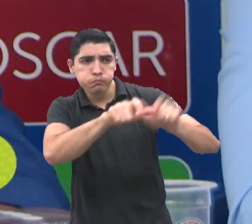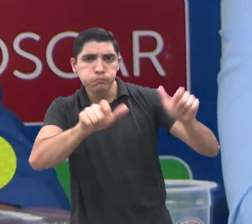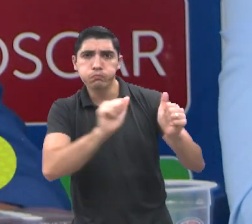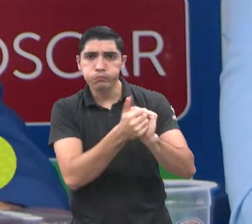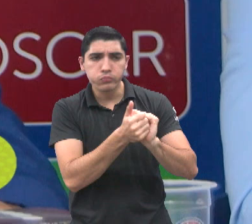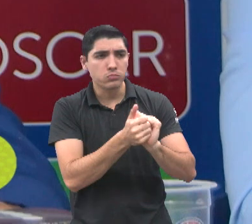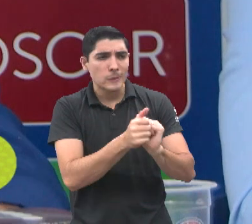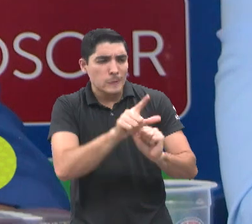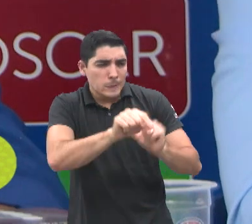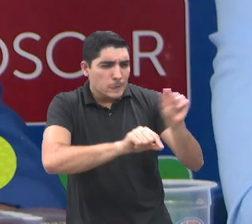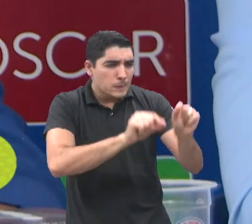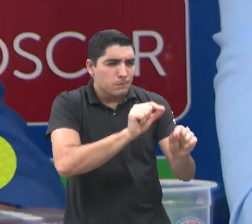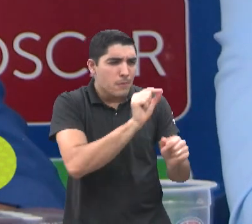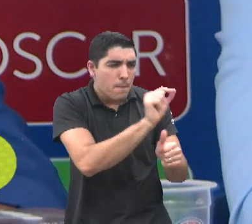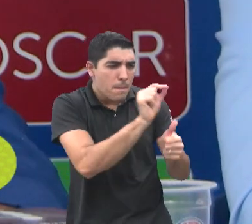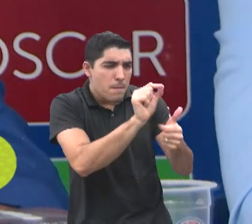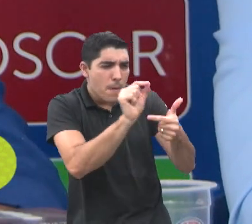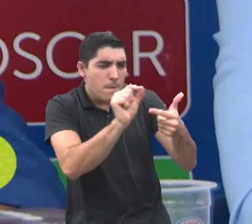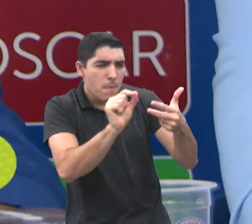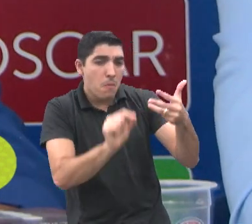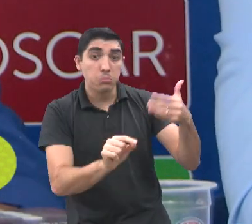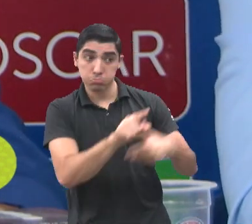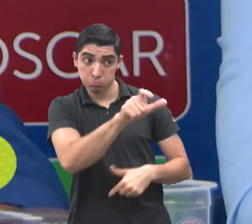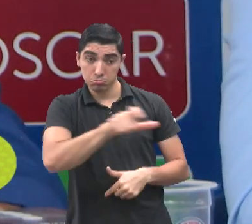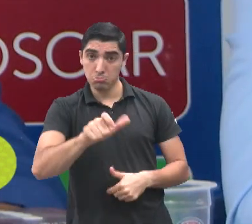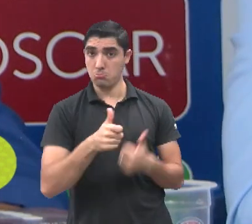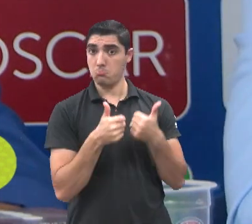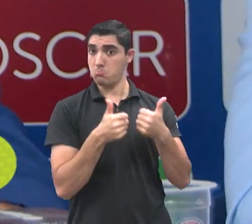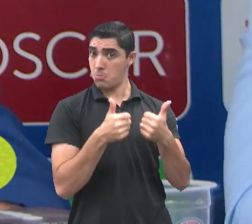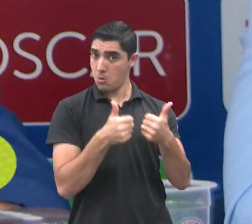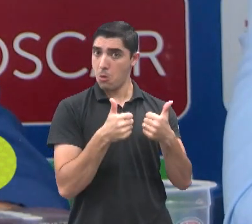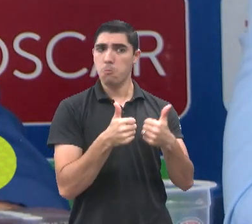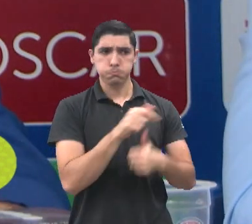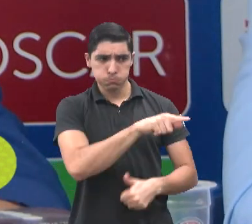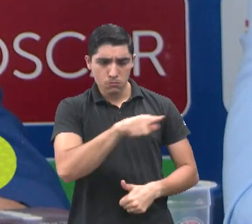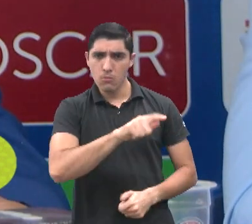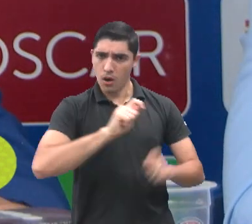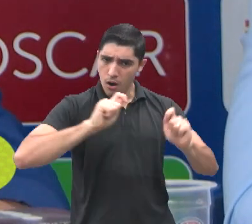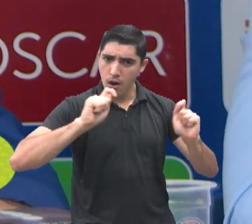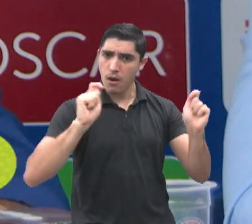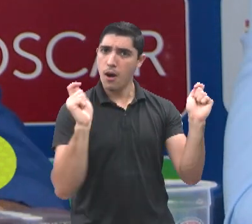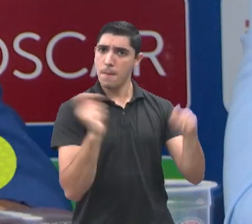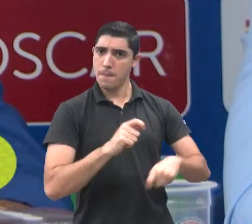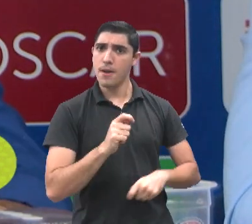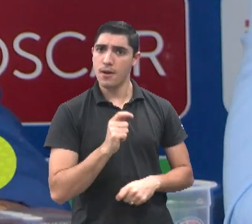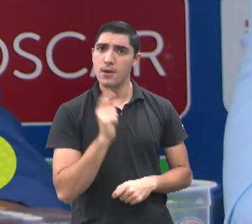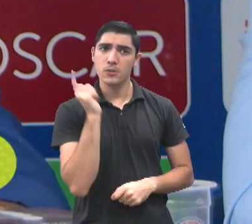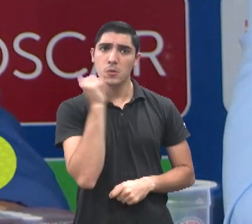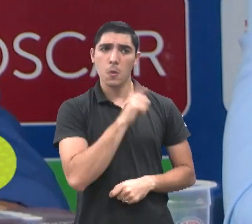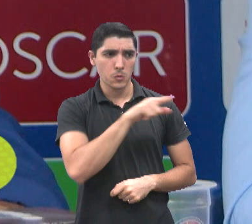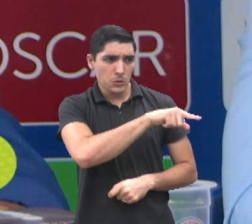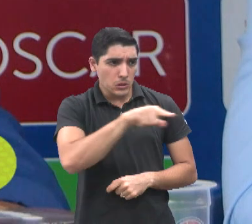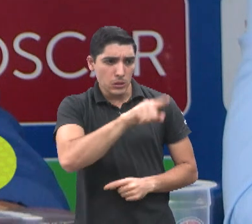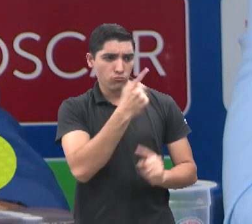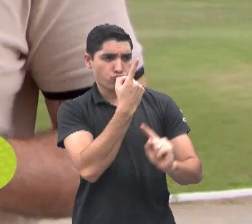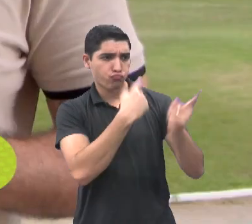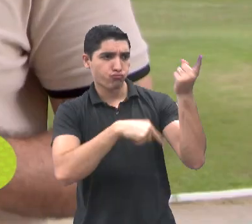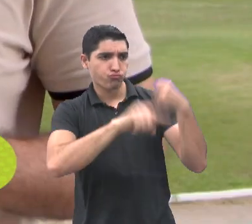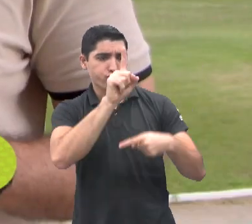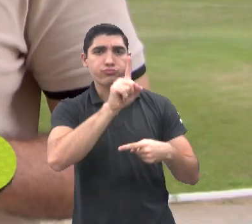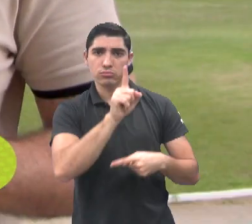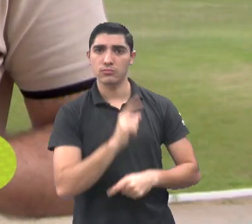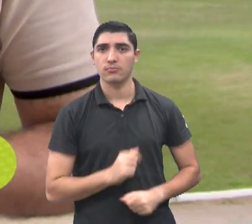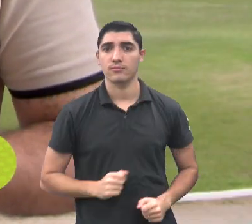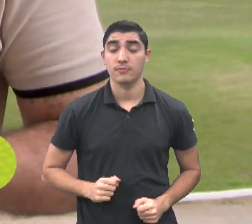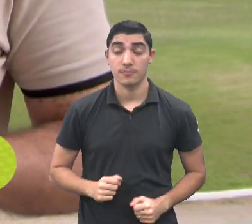dedo, jogadores qualificados, jogadores que têm plenas condições de dar a volta por cima dentro dessa competição.